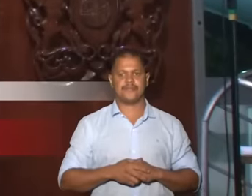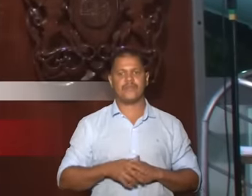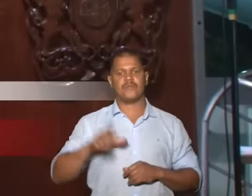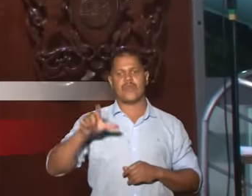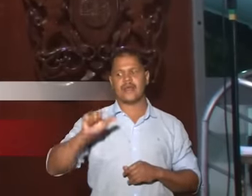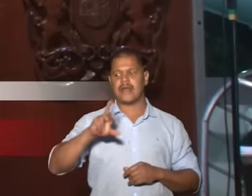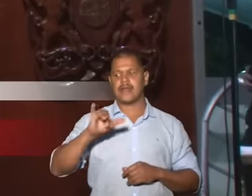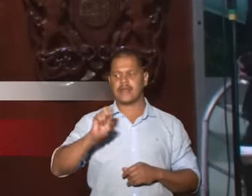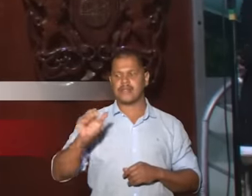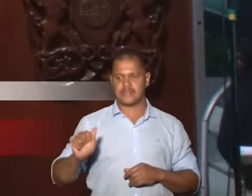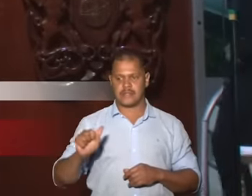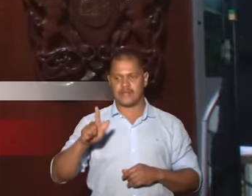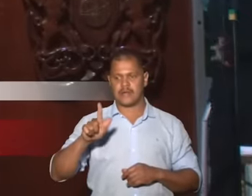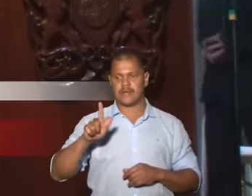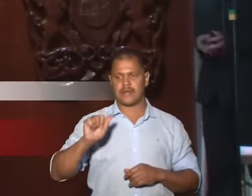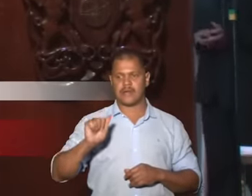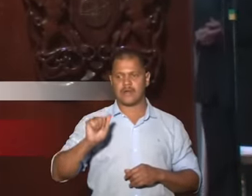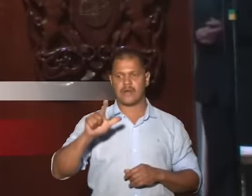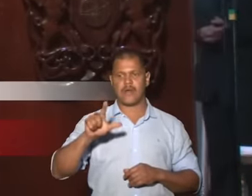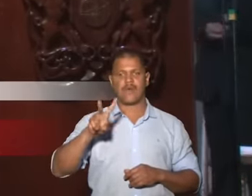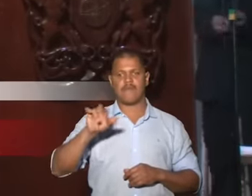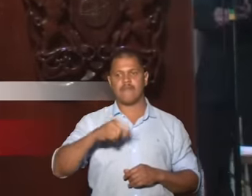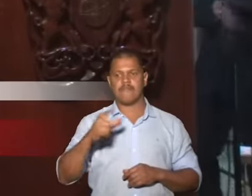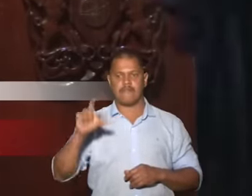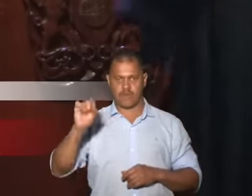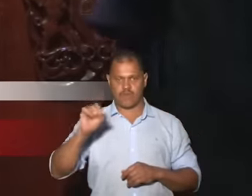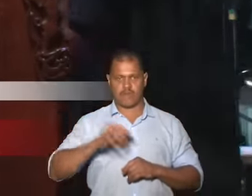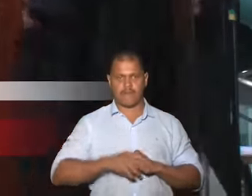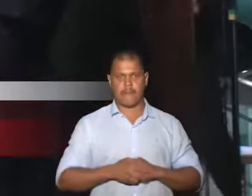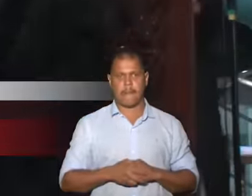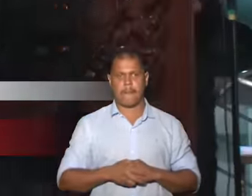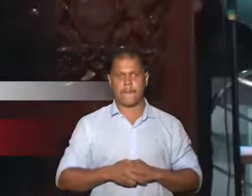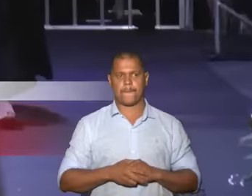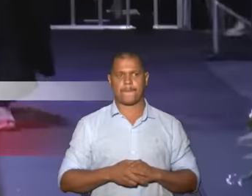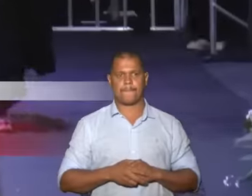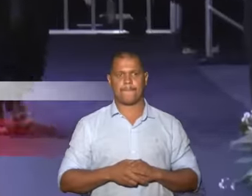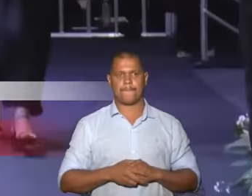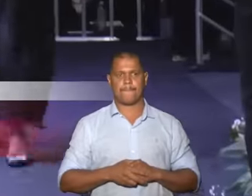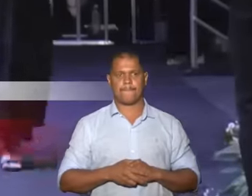Larissa Galvão Fontes dos Santos.